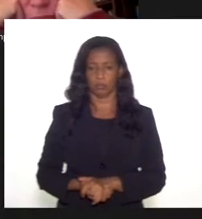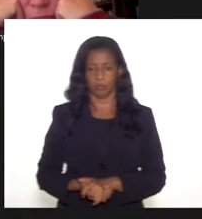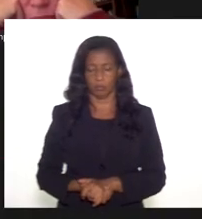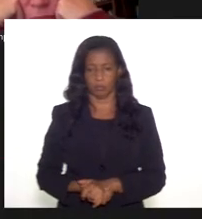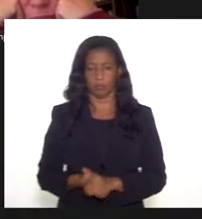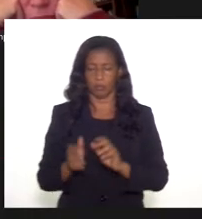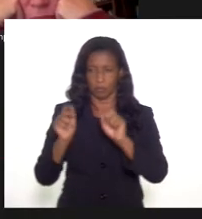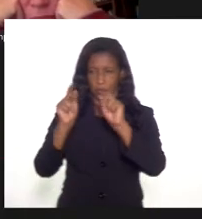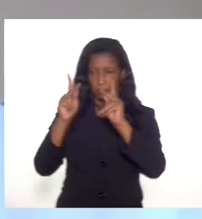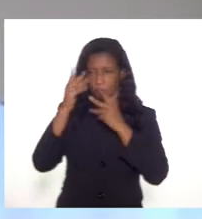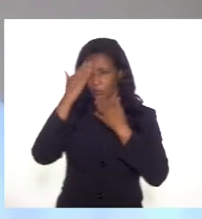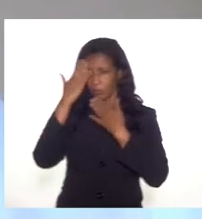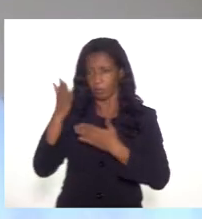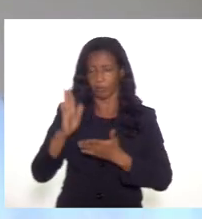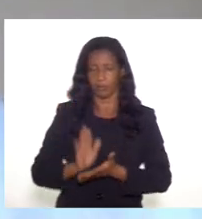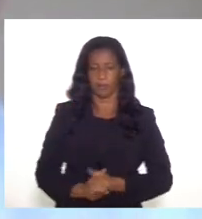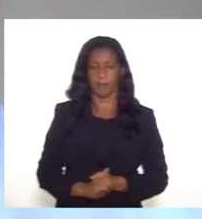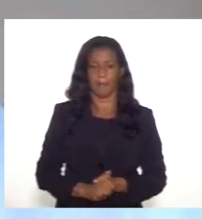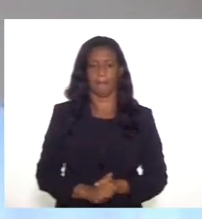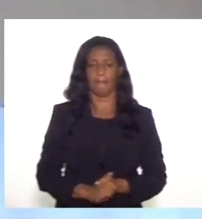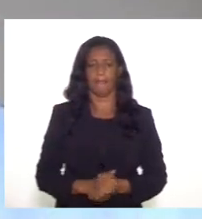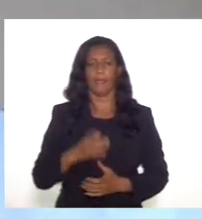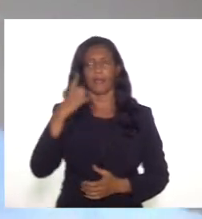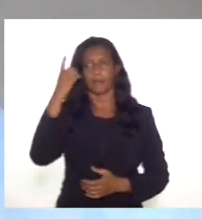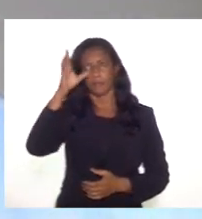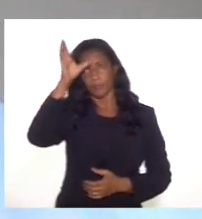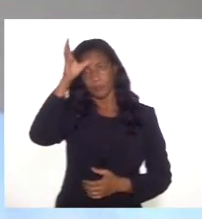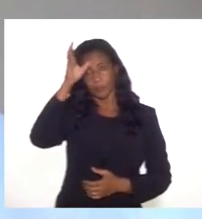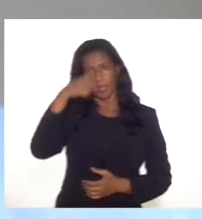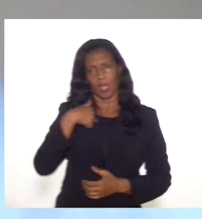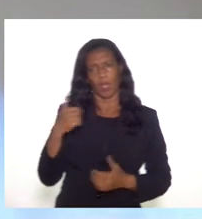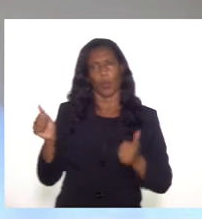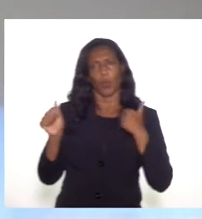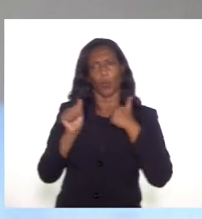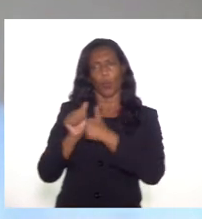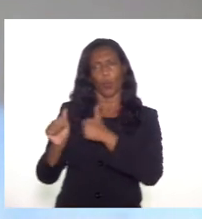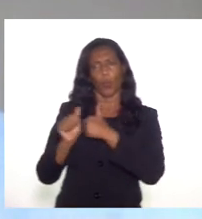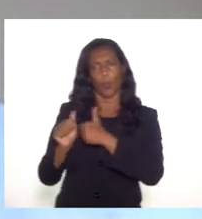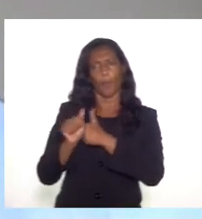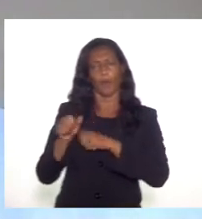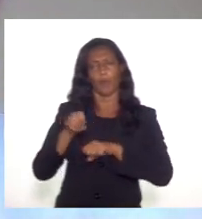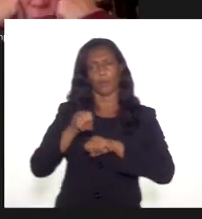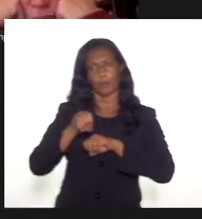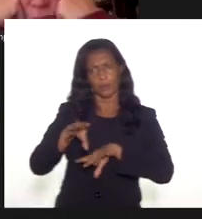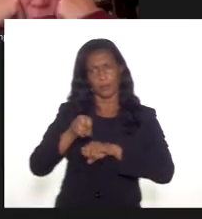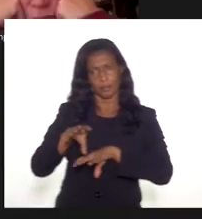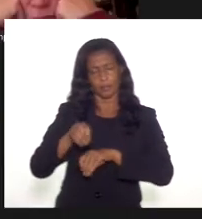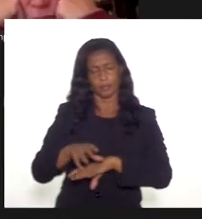Ok, obrigado. Então, deputado Tia Ju, a Comissão de Ciência e Tecnologia acompanha o parecer da Comissão de Educação.